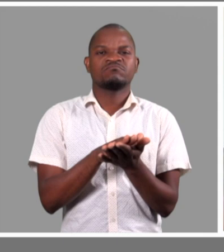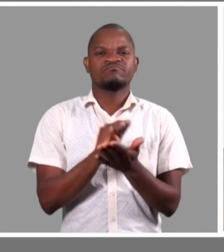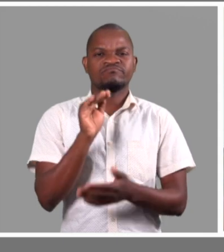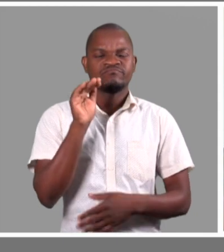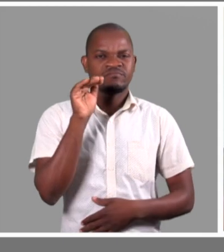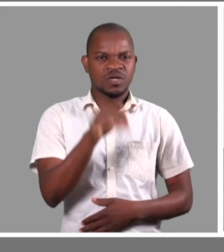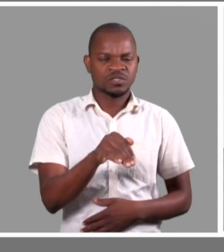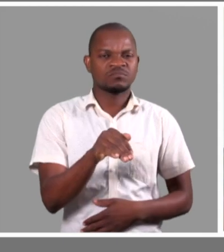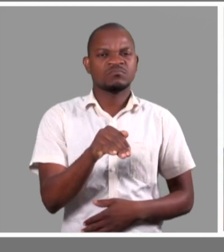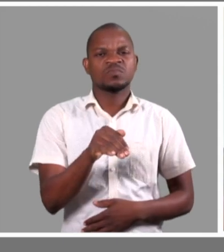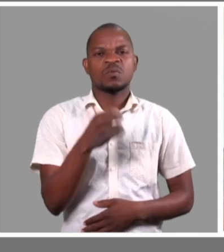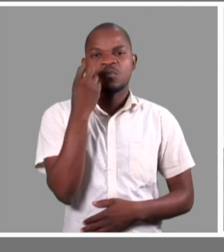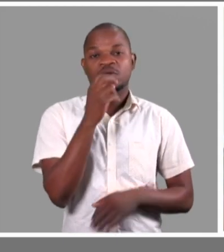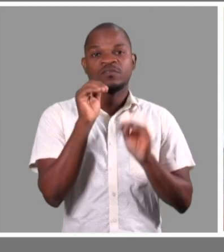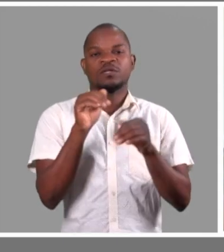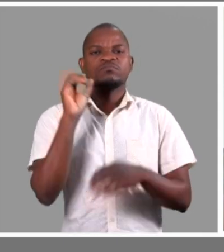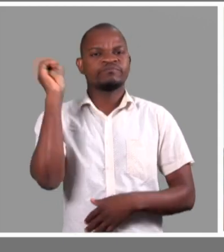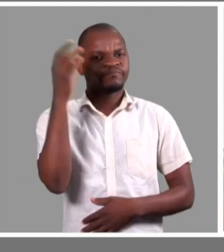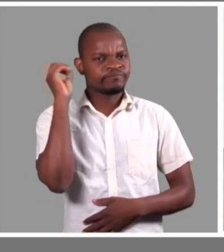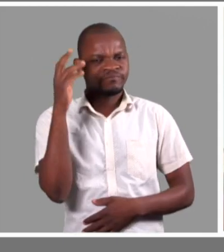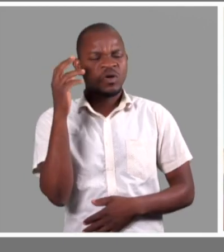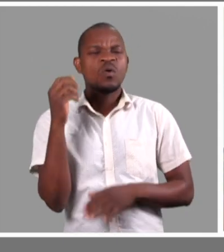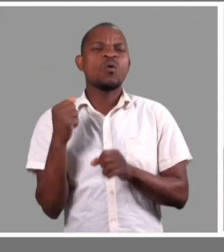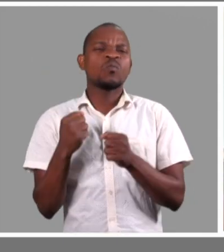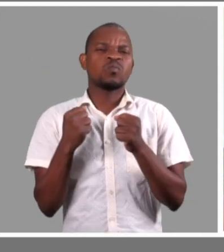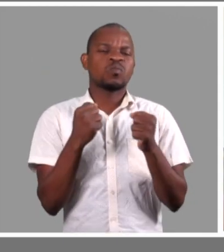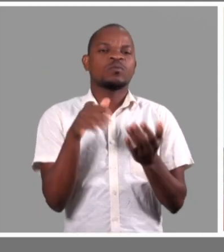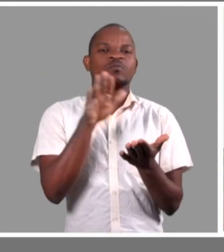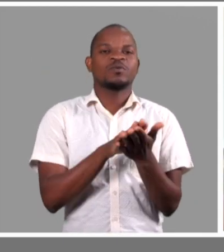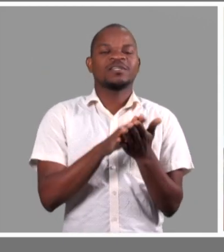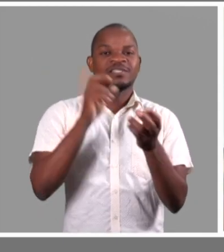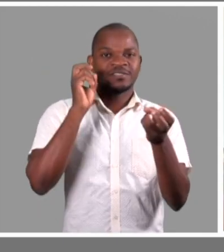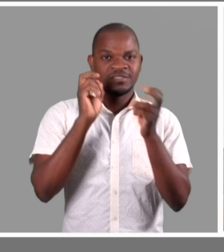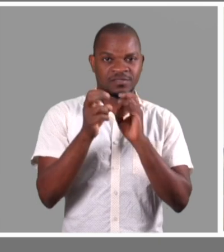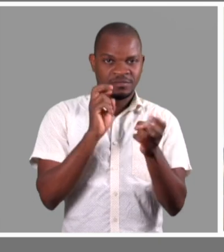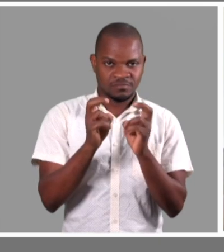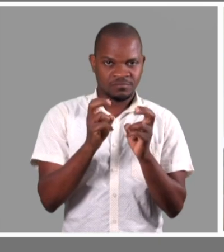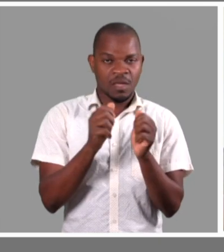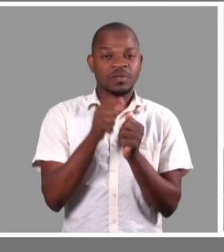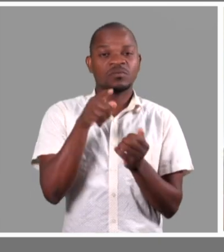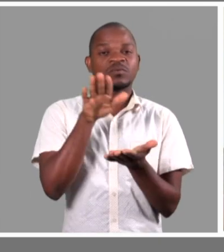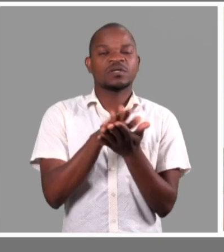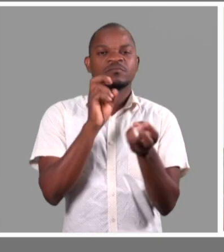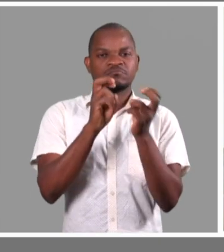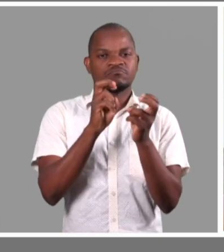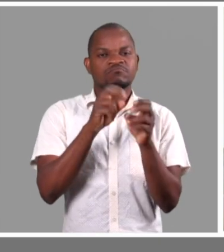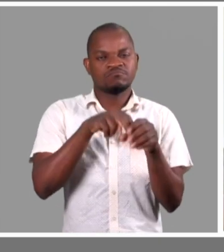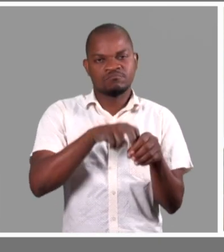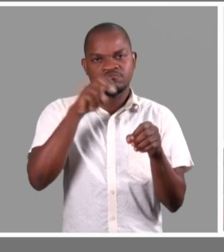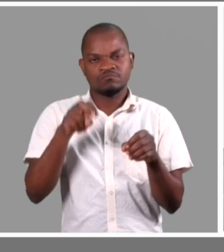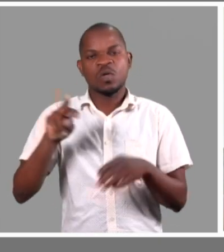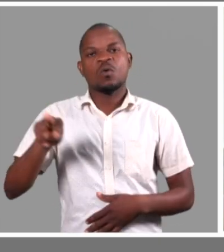para desistir na eletricidade. Na eletricidade, eu vi a um museu.